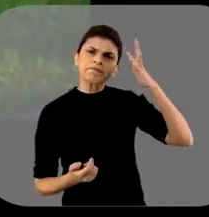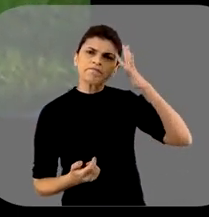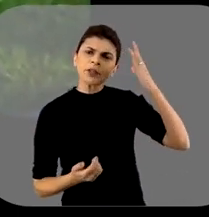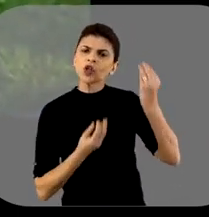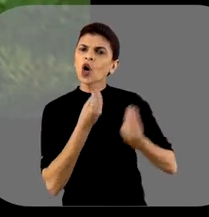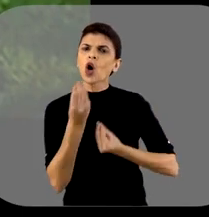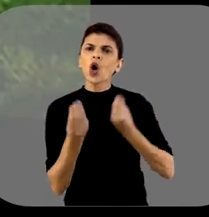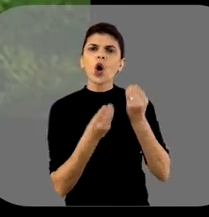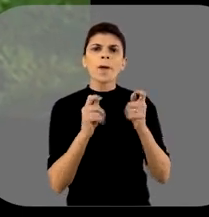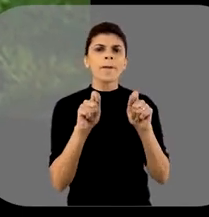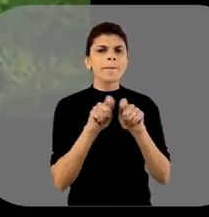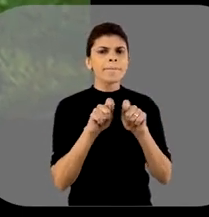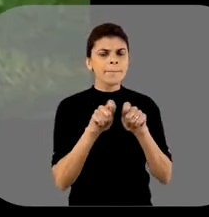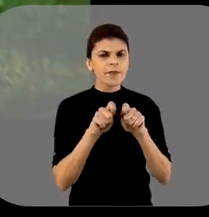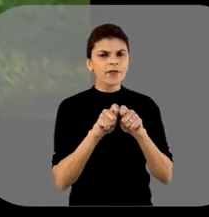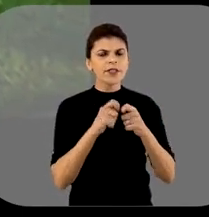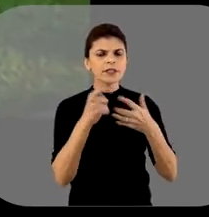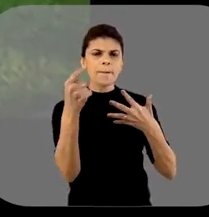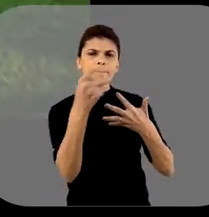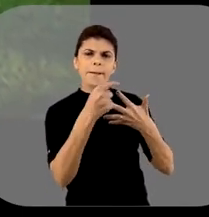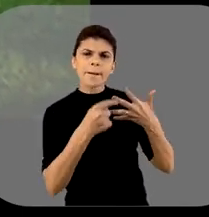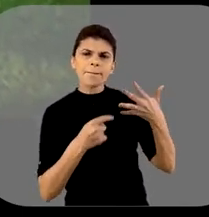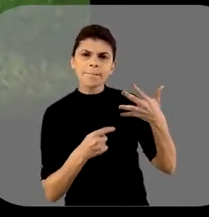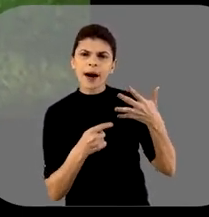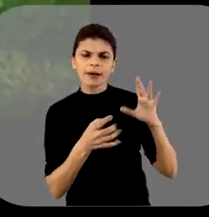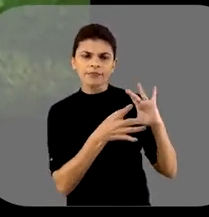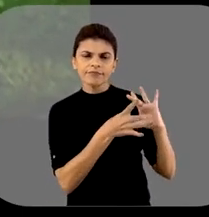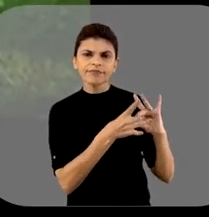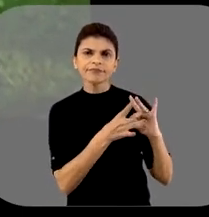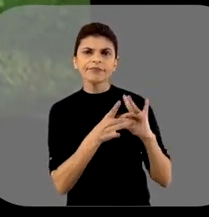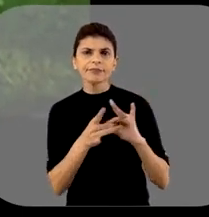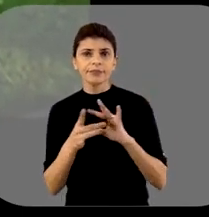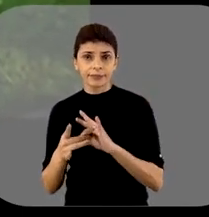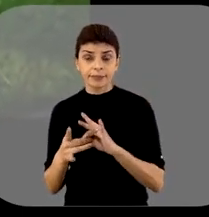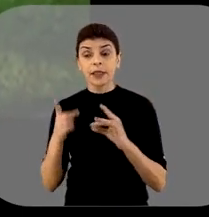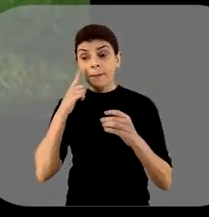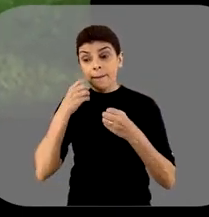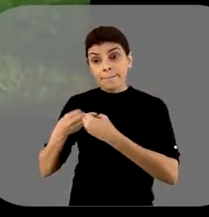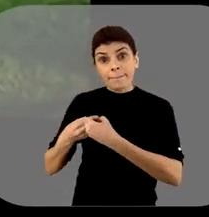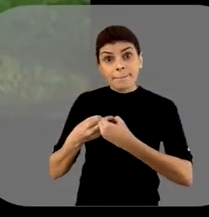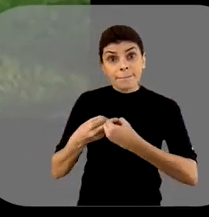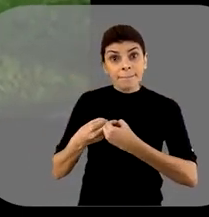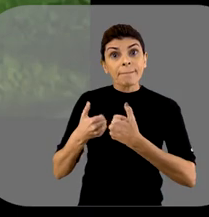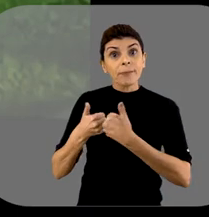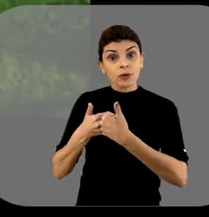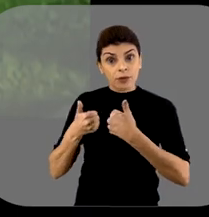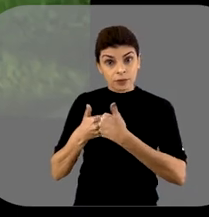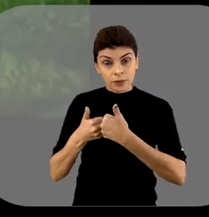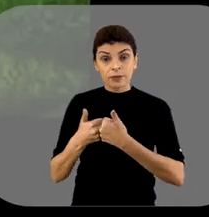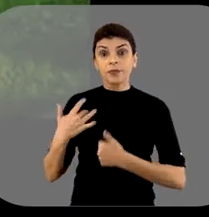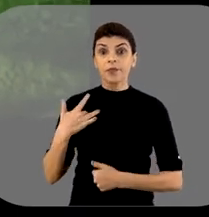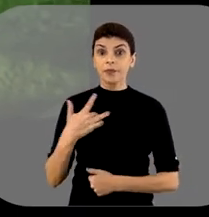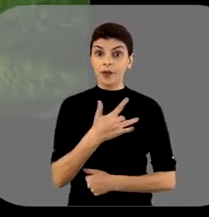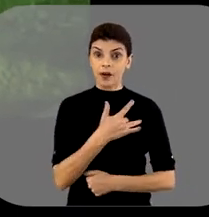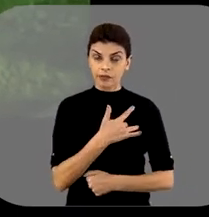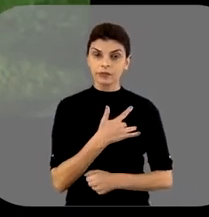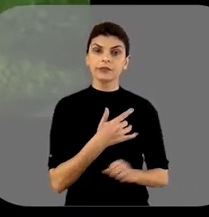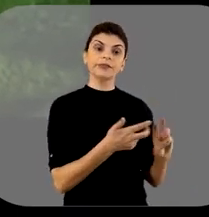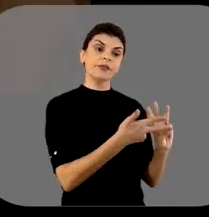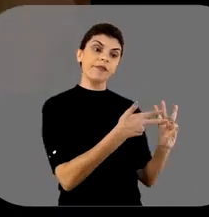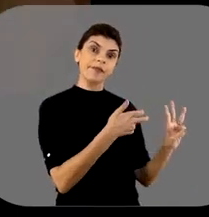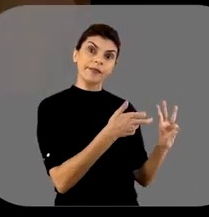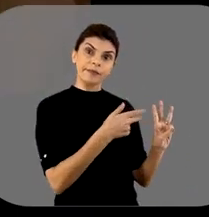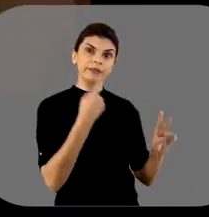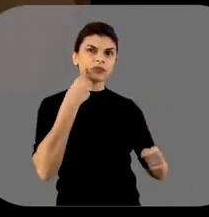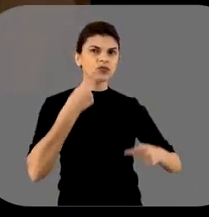de fazer essa ampliação de rede, né, e a aproximação da saúde indígena nessa